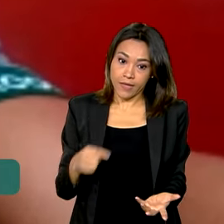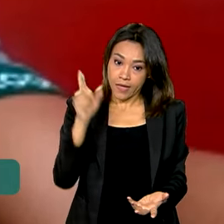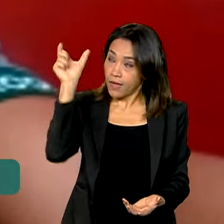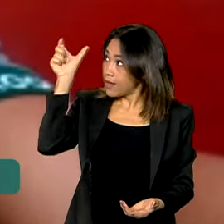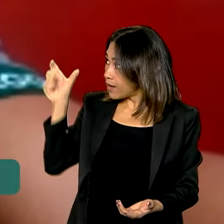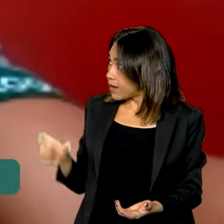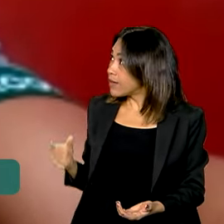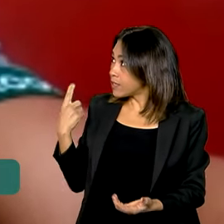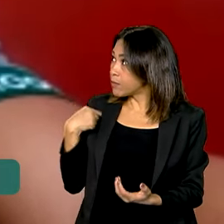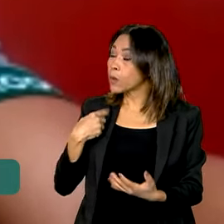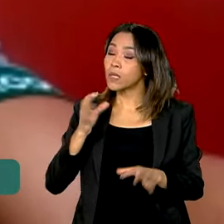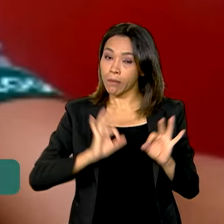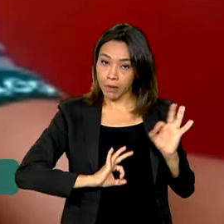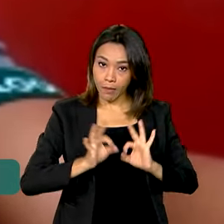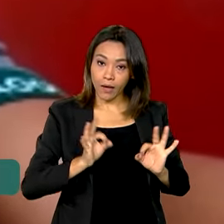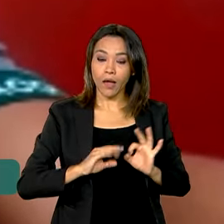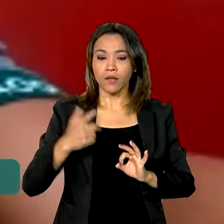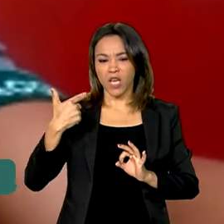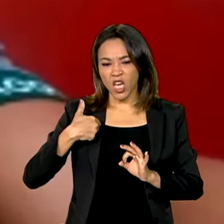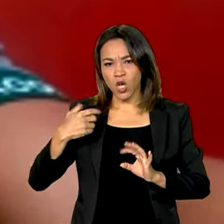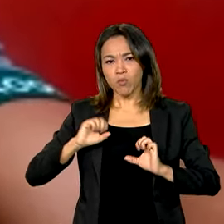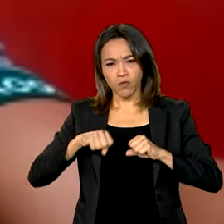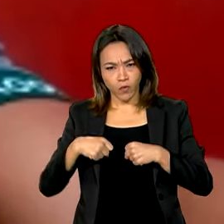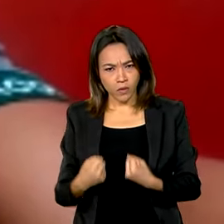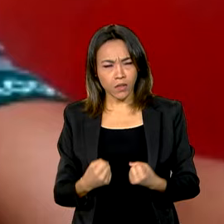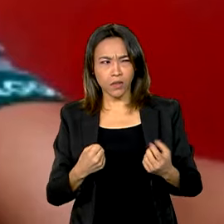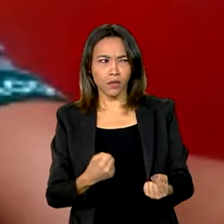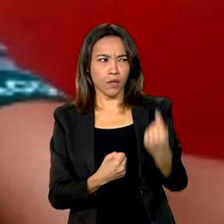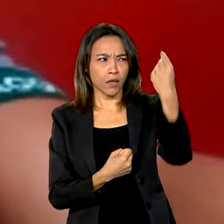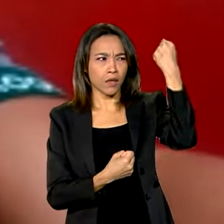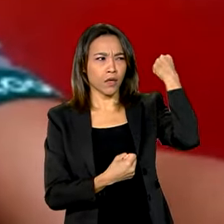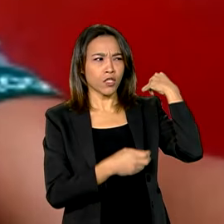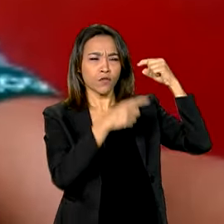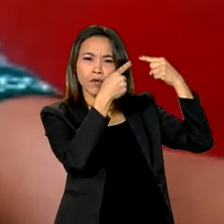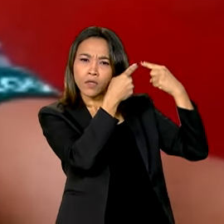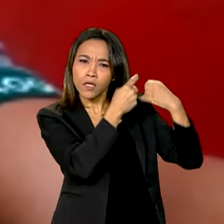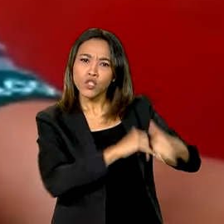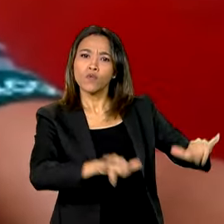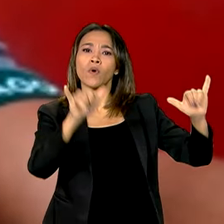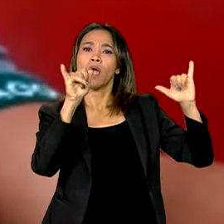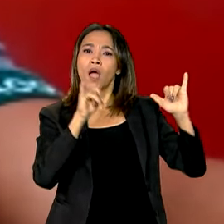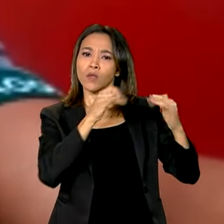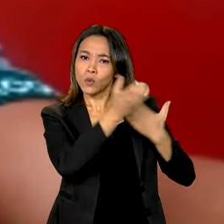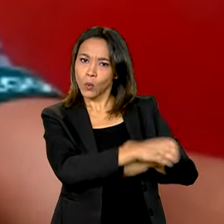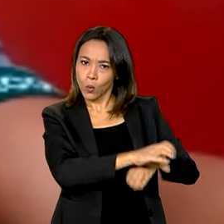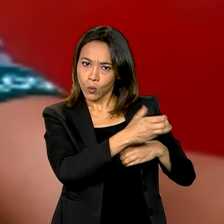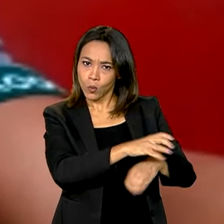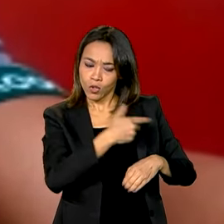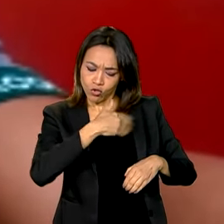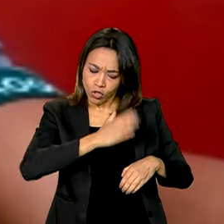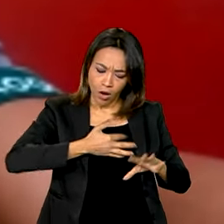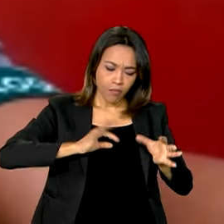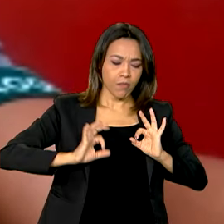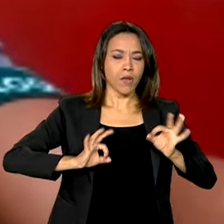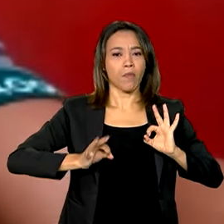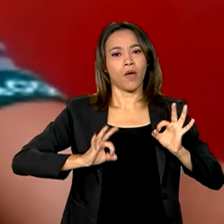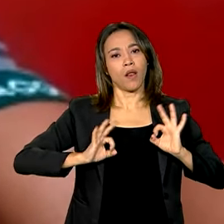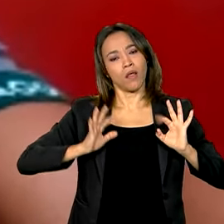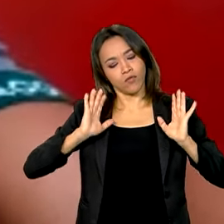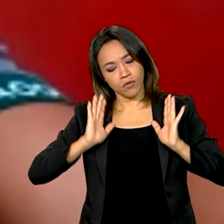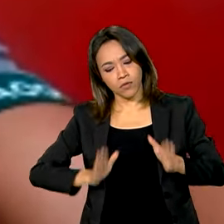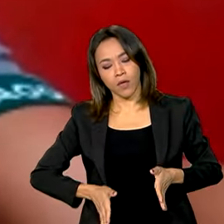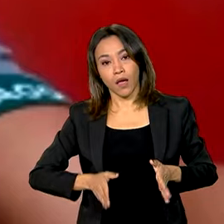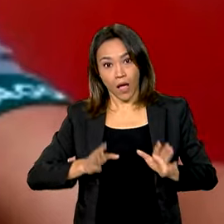preparado me dediquei bastante desde que saiu o edital desde que começou a anunciar que ter o concurso Já comecei a me preparar e